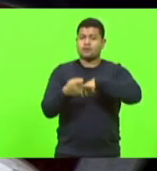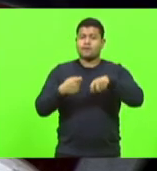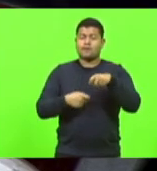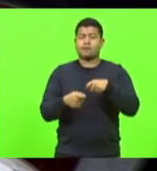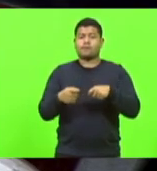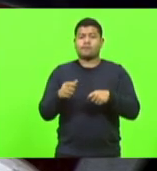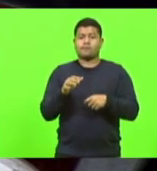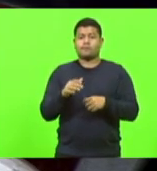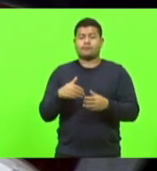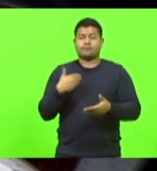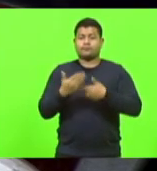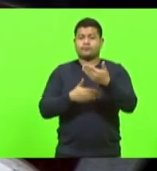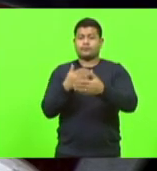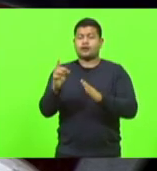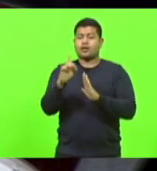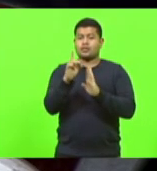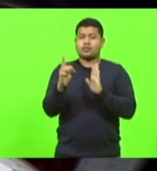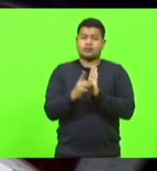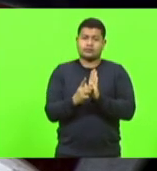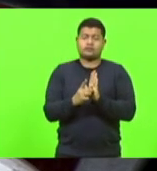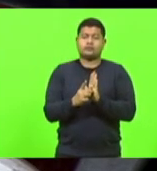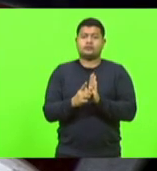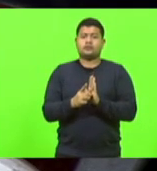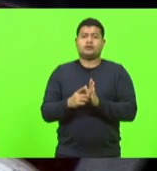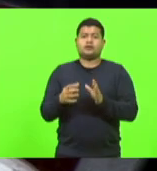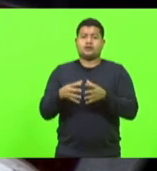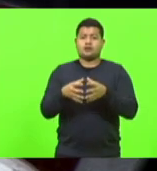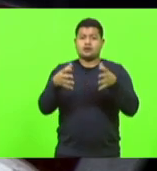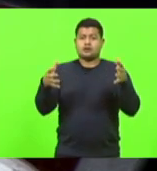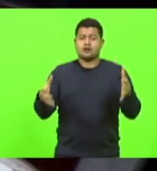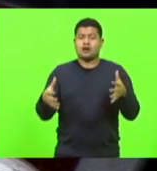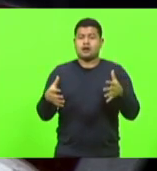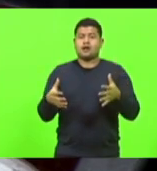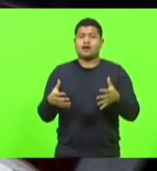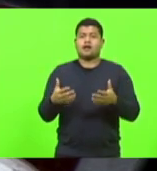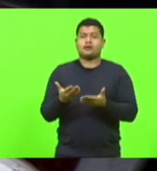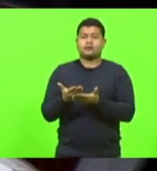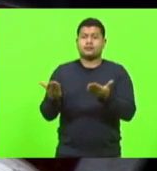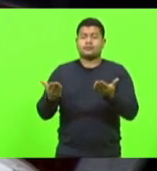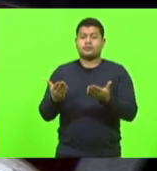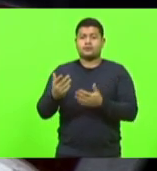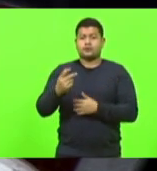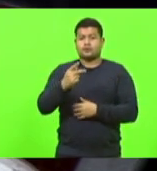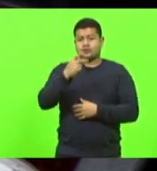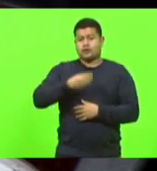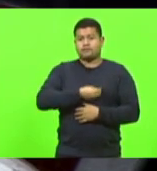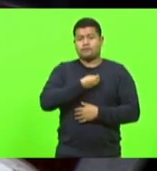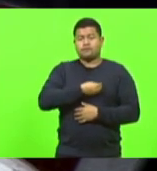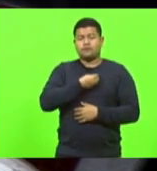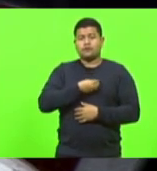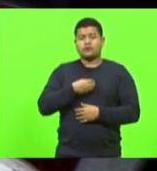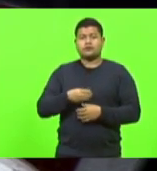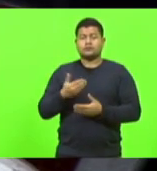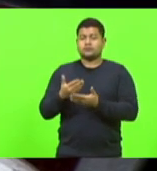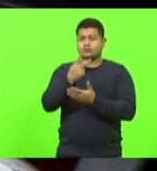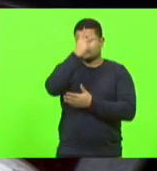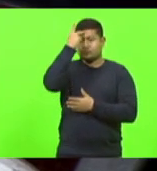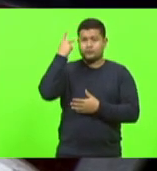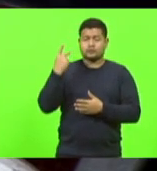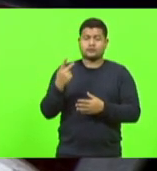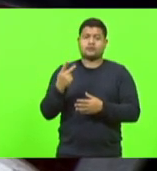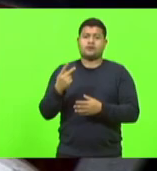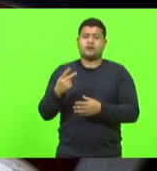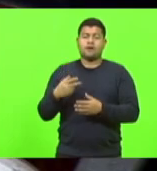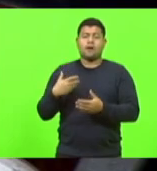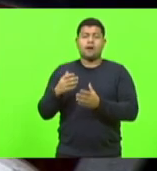resultaram ao longo das últimas décadas na ampliação da expectativa de vida das pessoas e nas dezenas